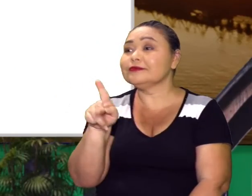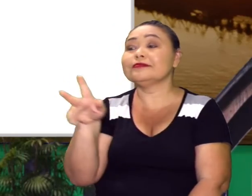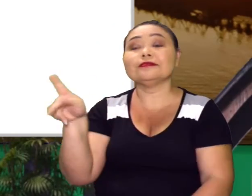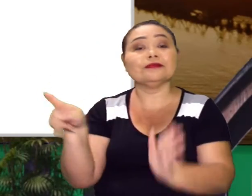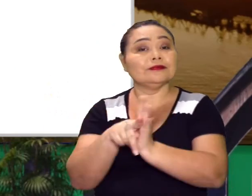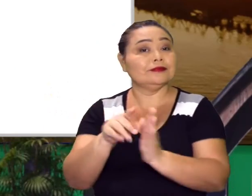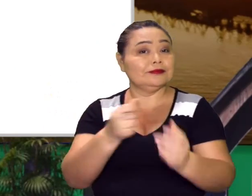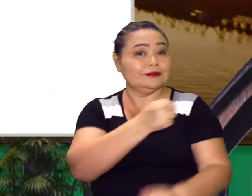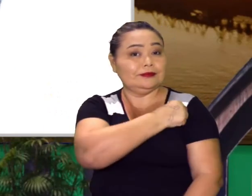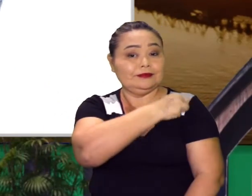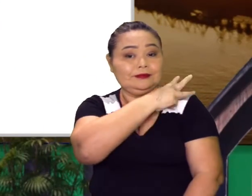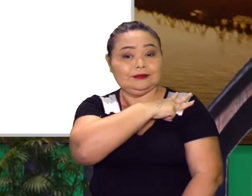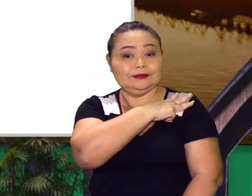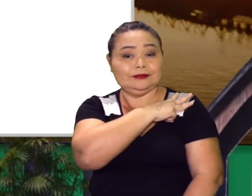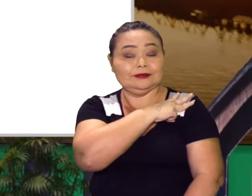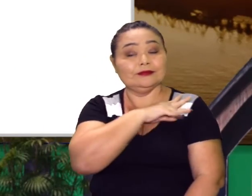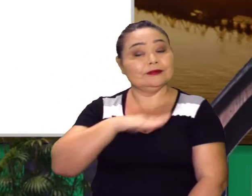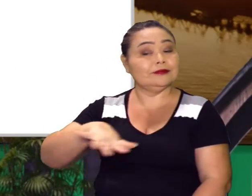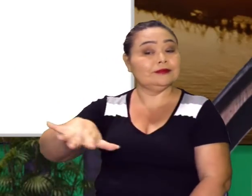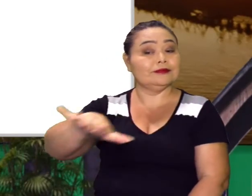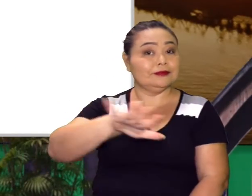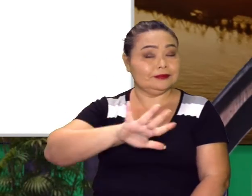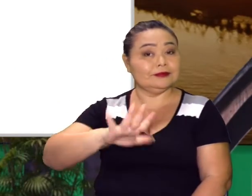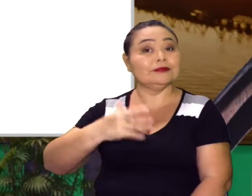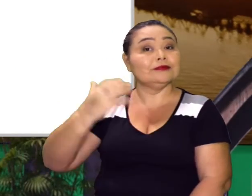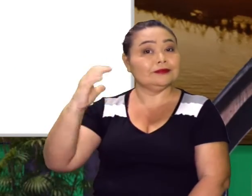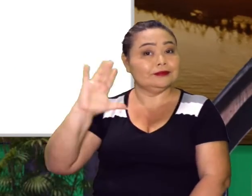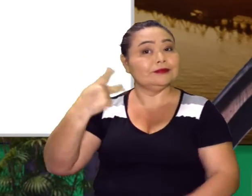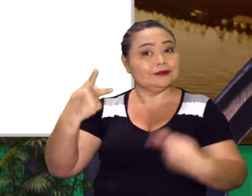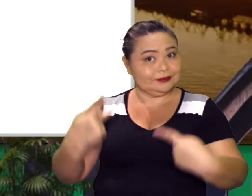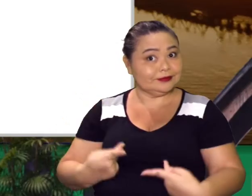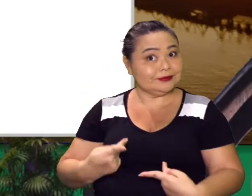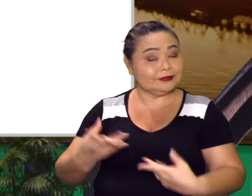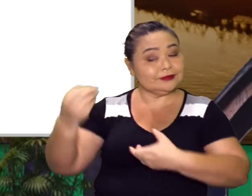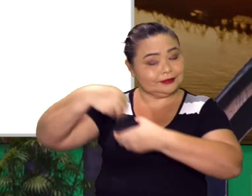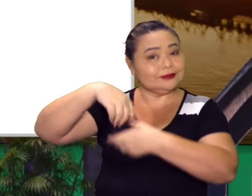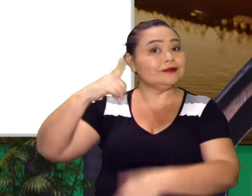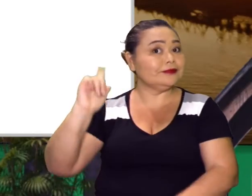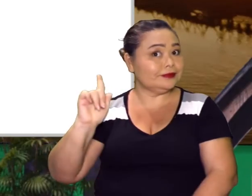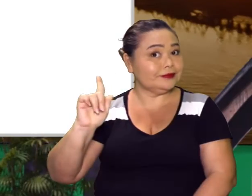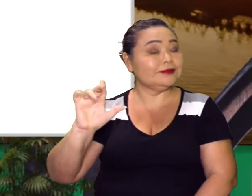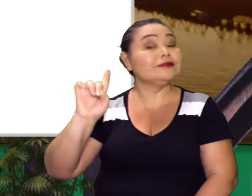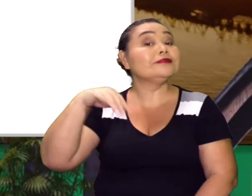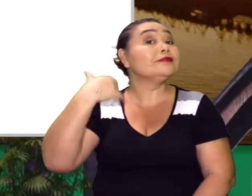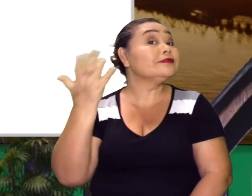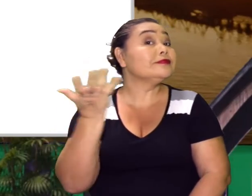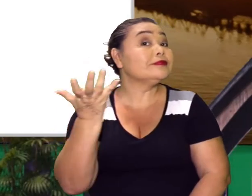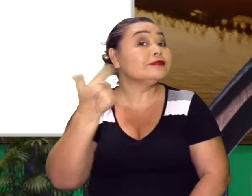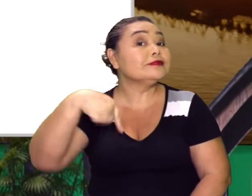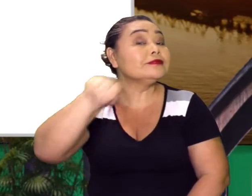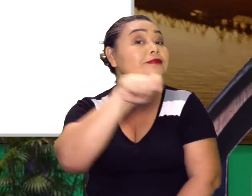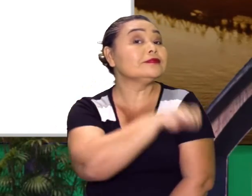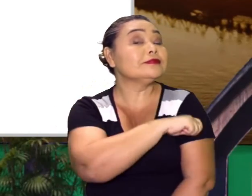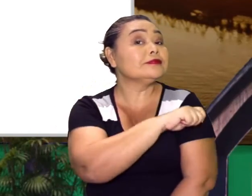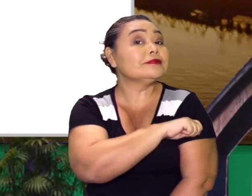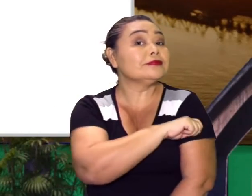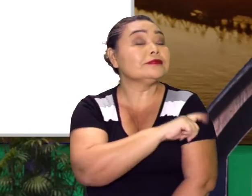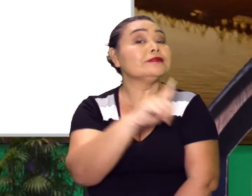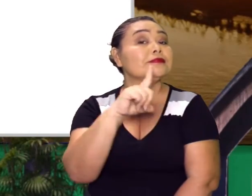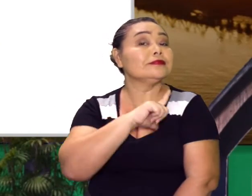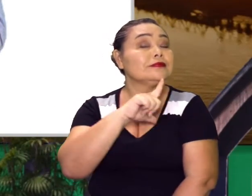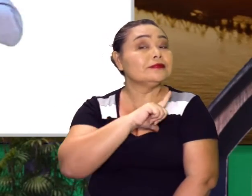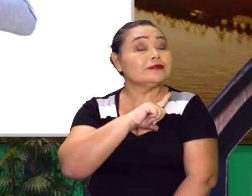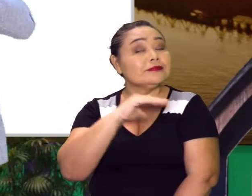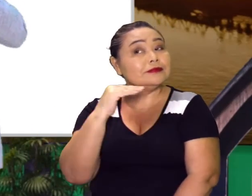médio, principalmente das ciências humanas, como nós somos, da geografia, a gente quer que esse aluno tenha